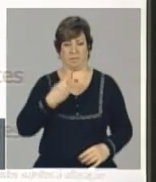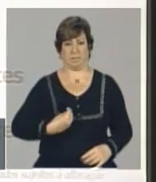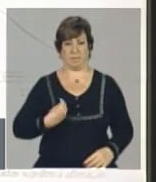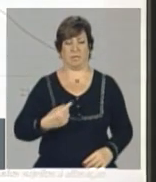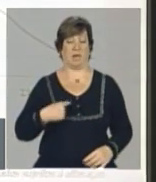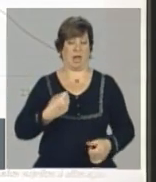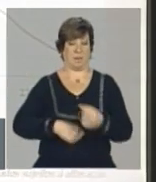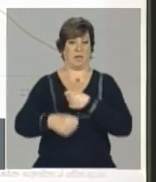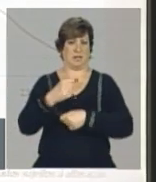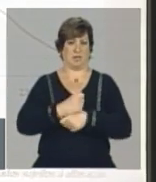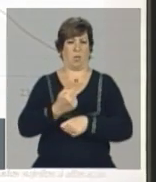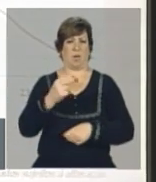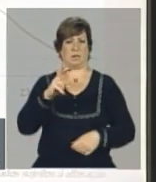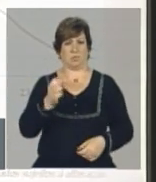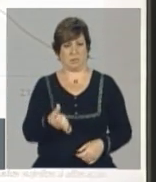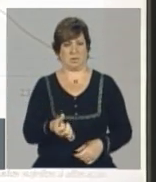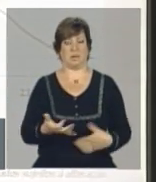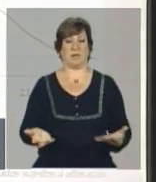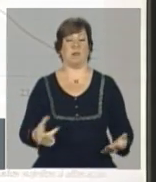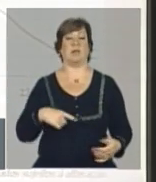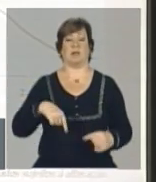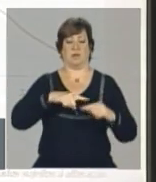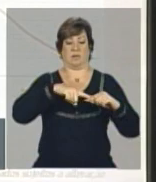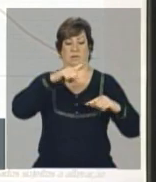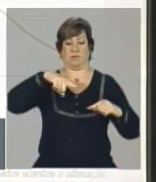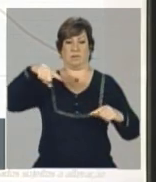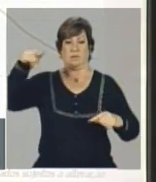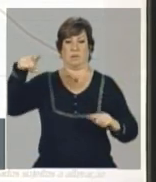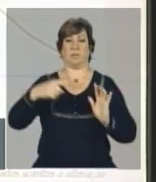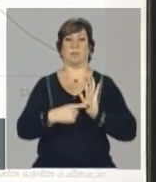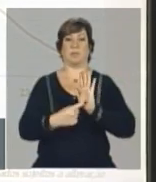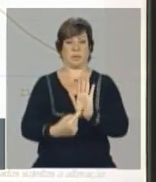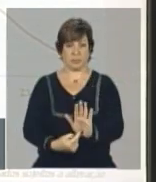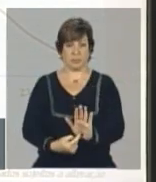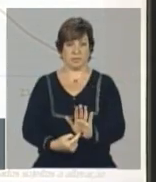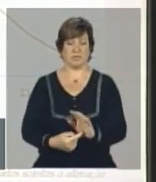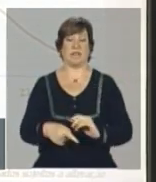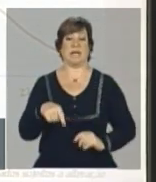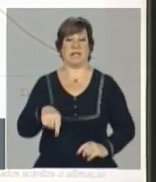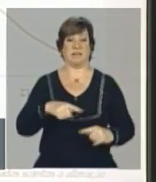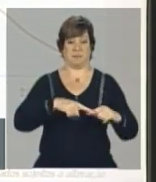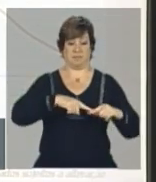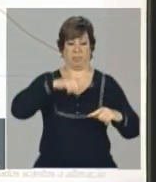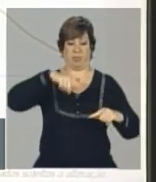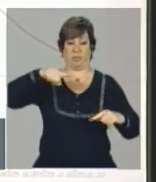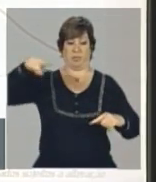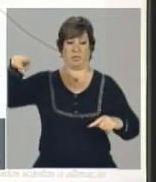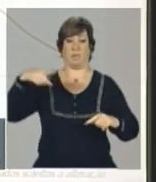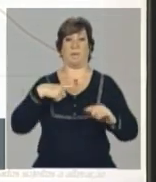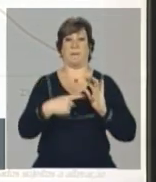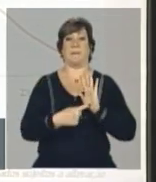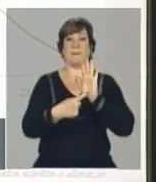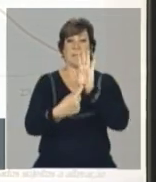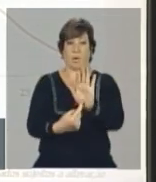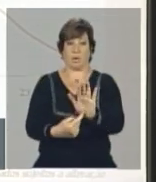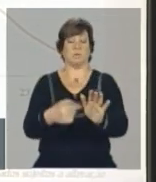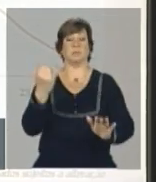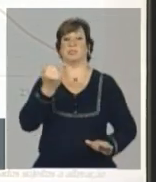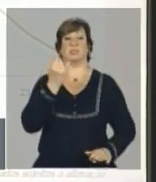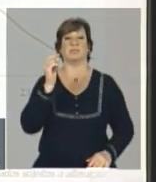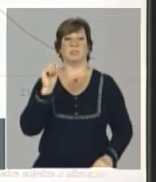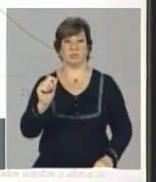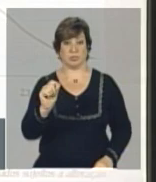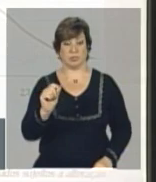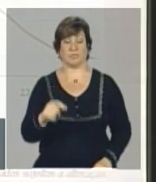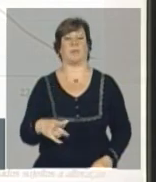né? Aqui a gente está no gráfico. Esse gráfico é importante por dois motivos.